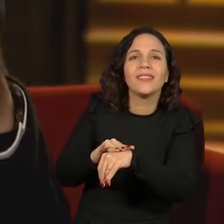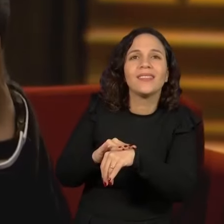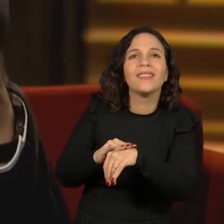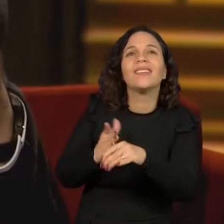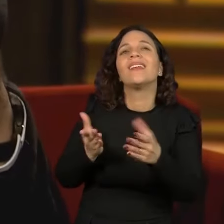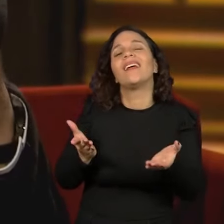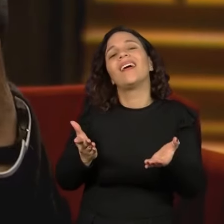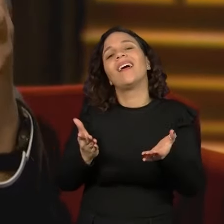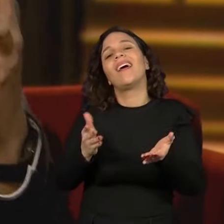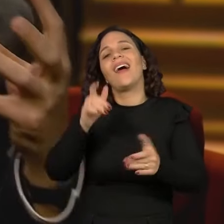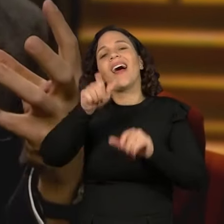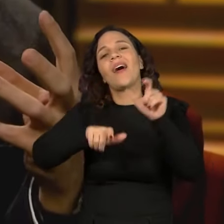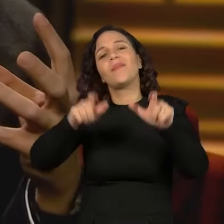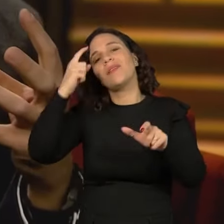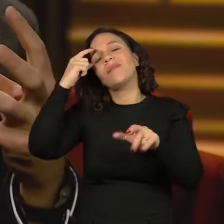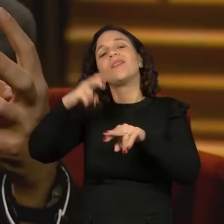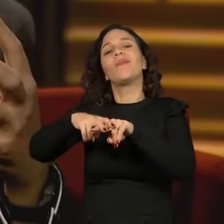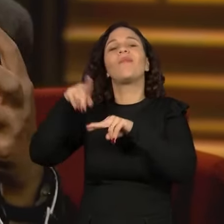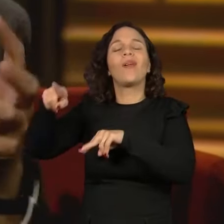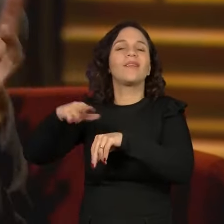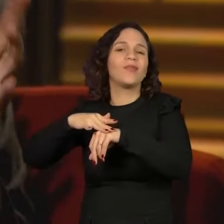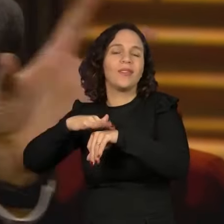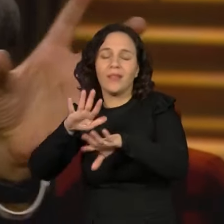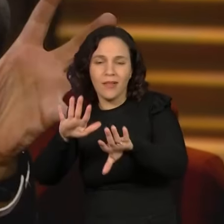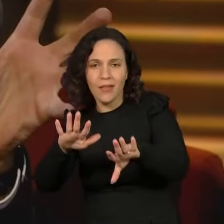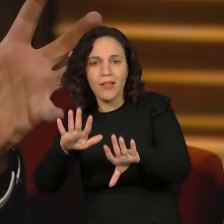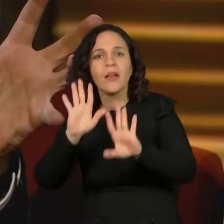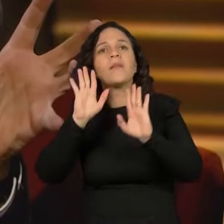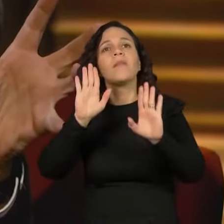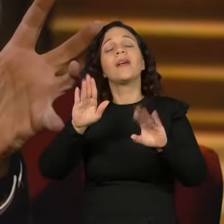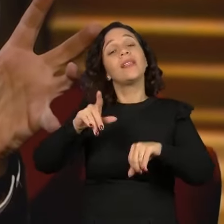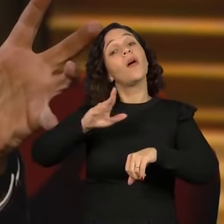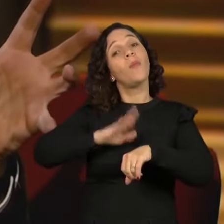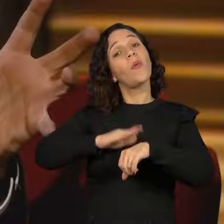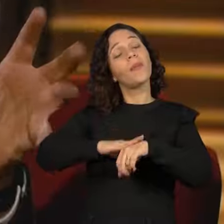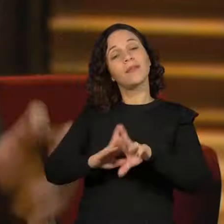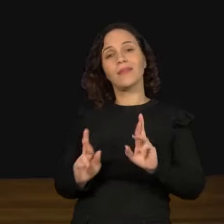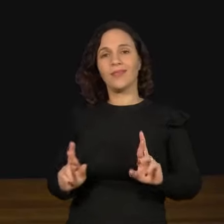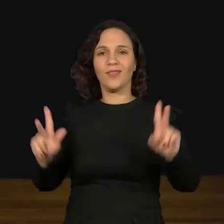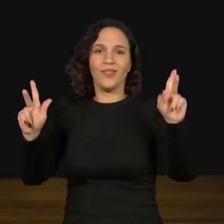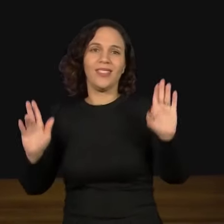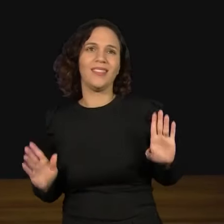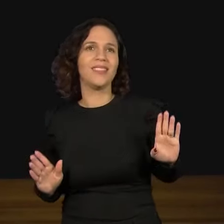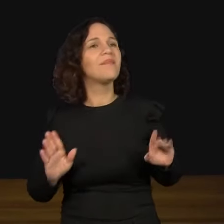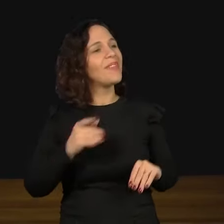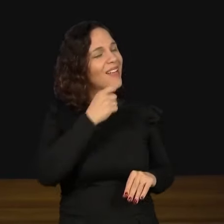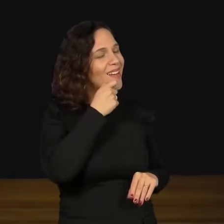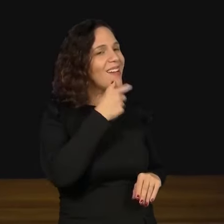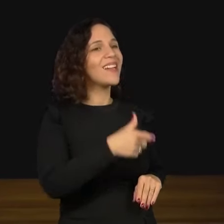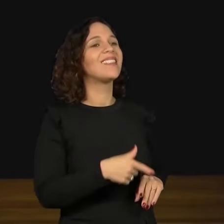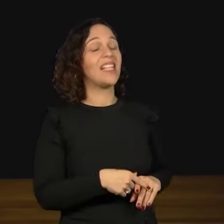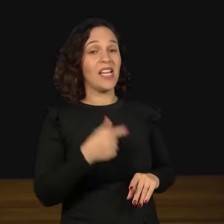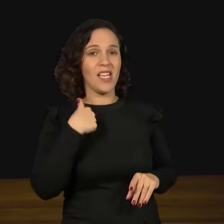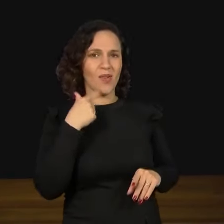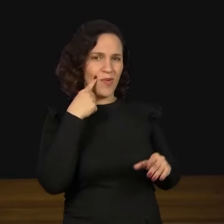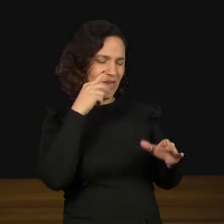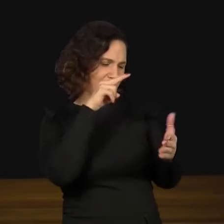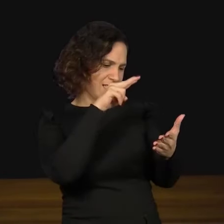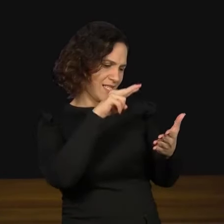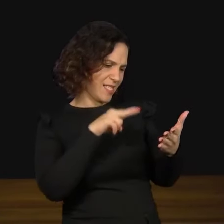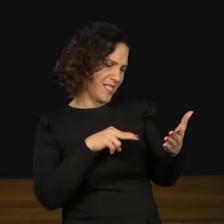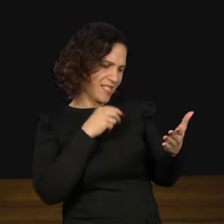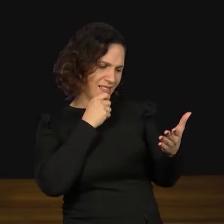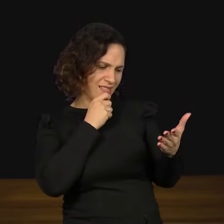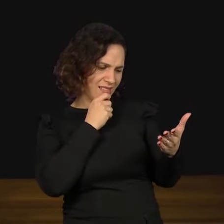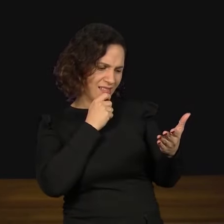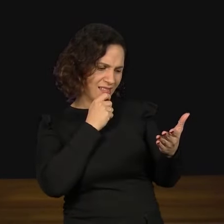doença uma juntou com a outra mas foram ditos em momentos separados mas é engraçado que quando eu li assim